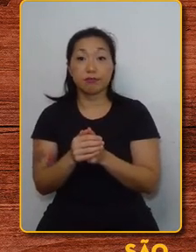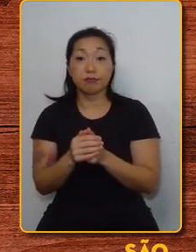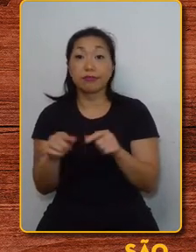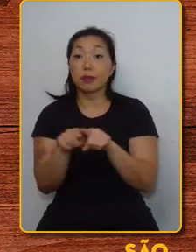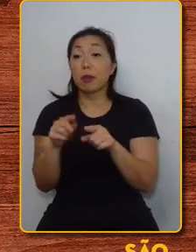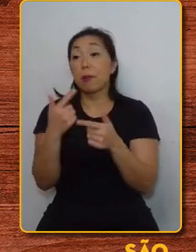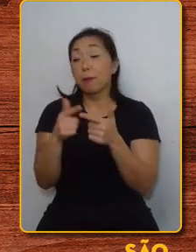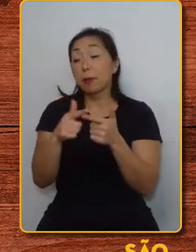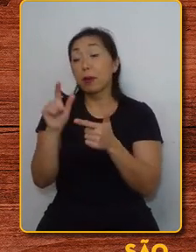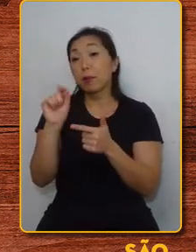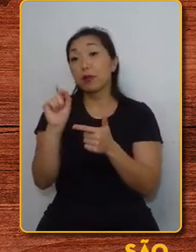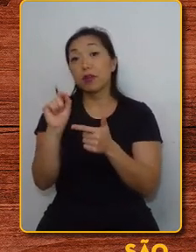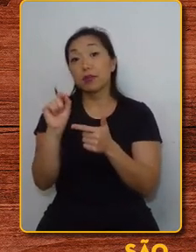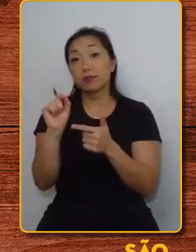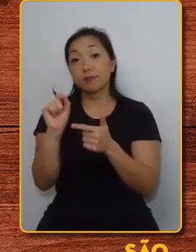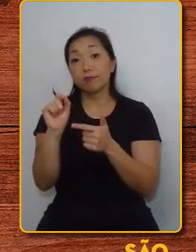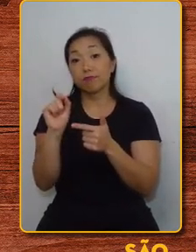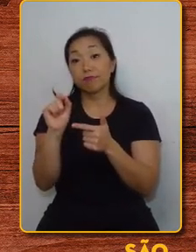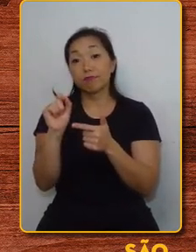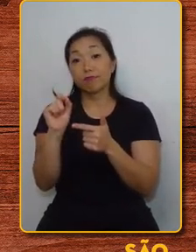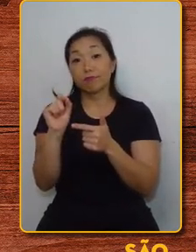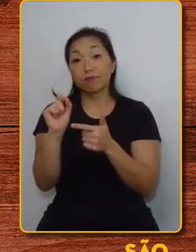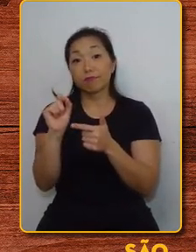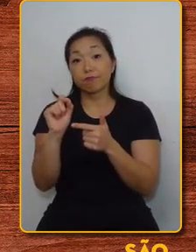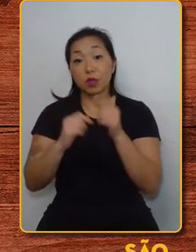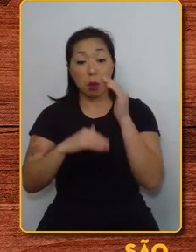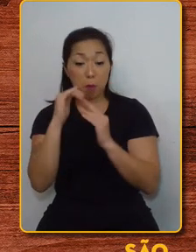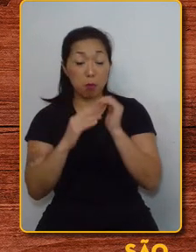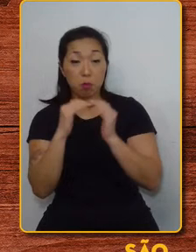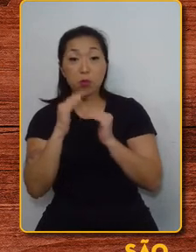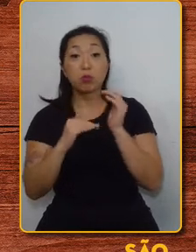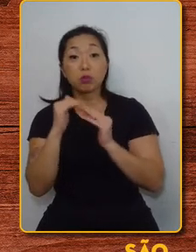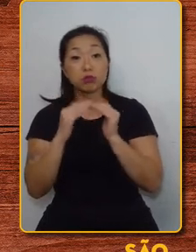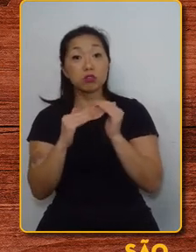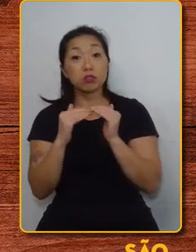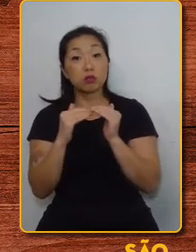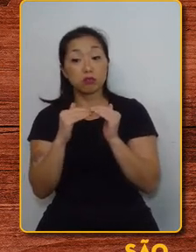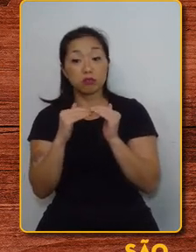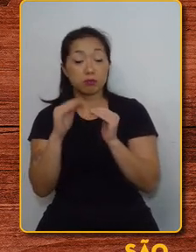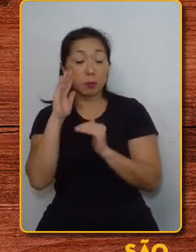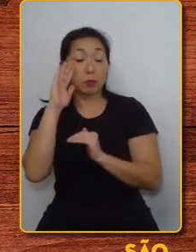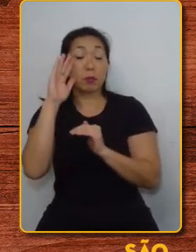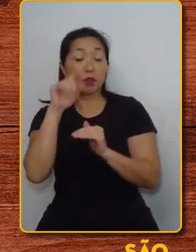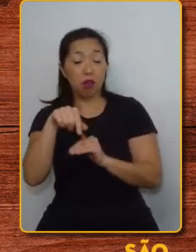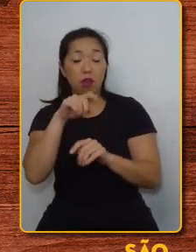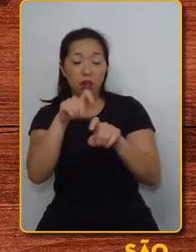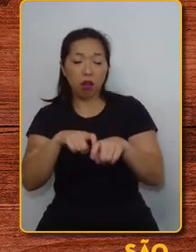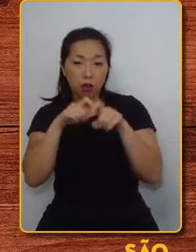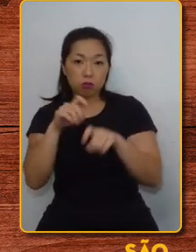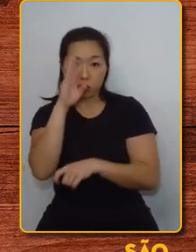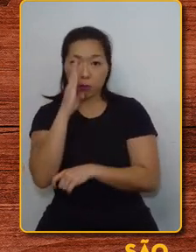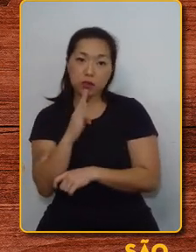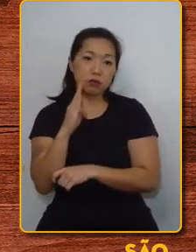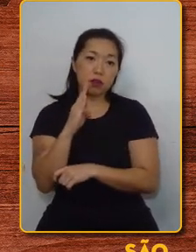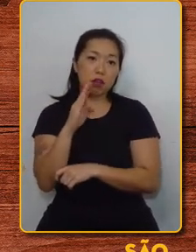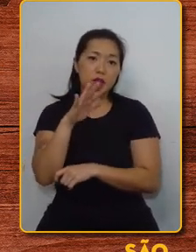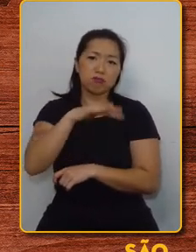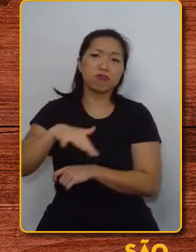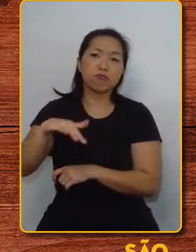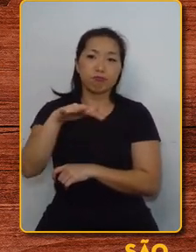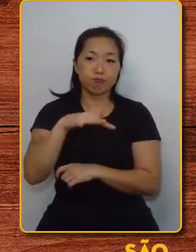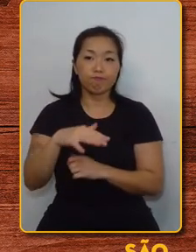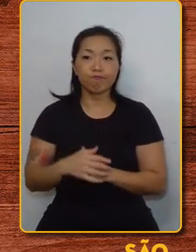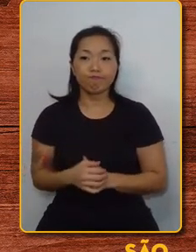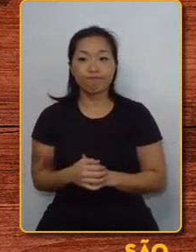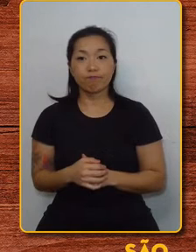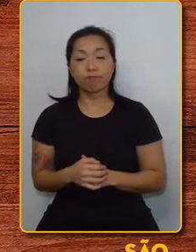concentração da produção, no caso da agricultura brasileira como um todo. Então, o resumo de tudo isso são essa consequência que